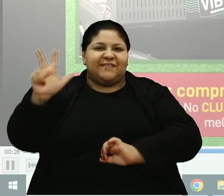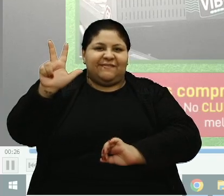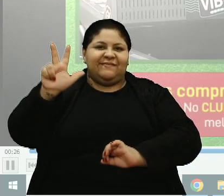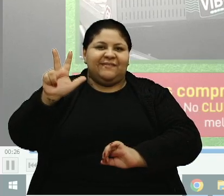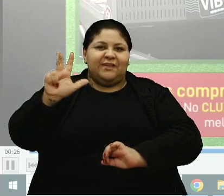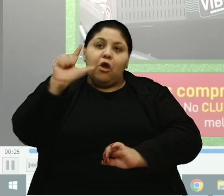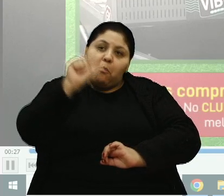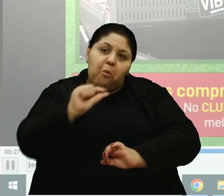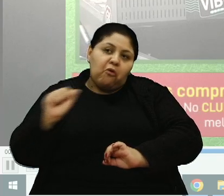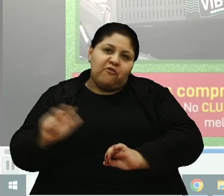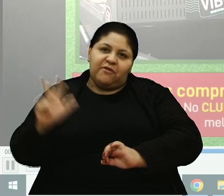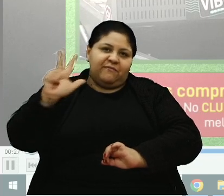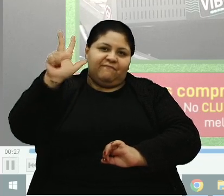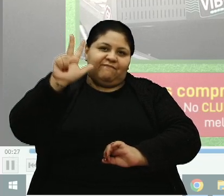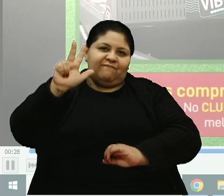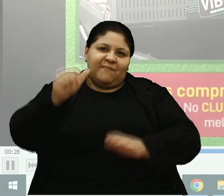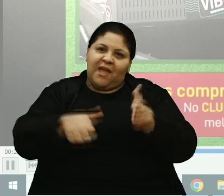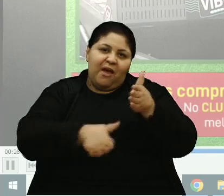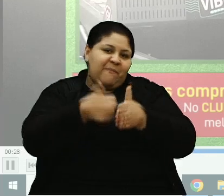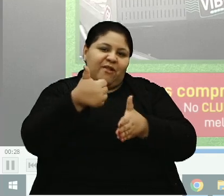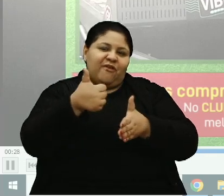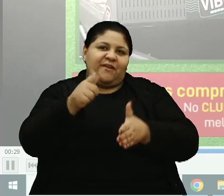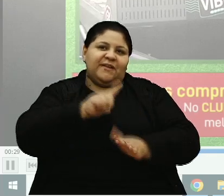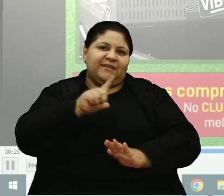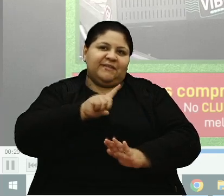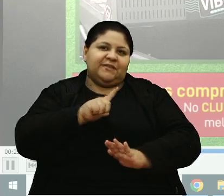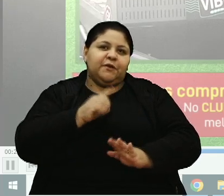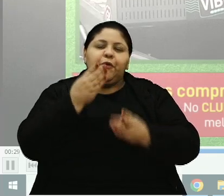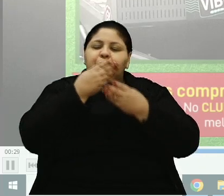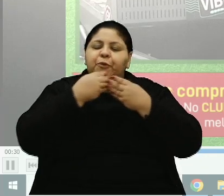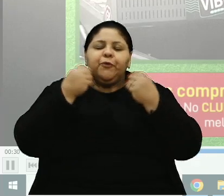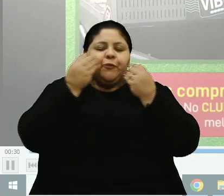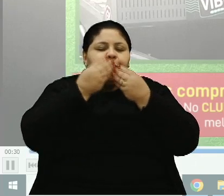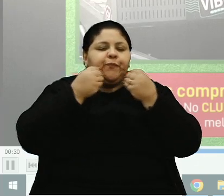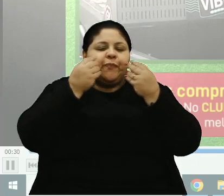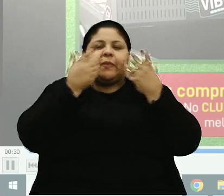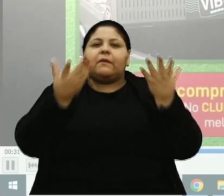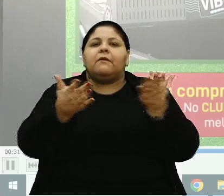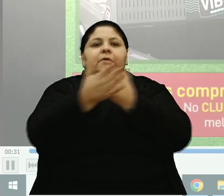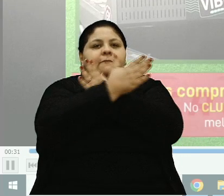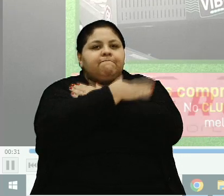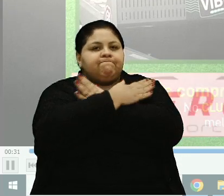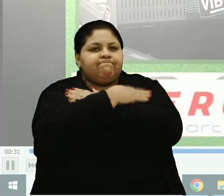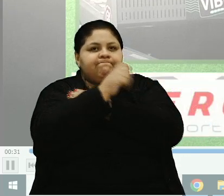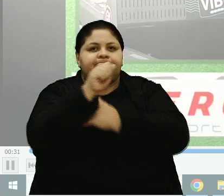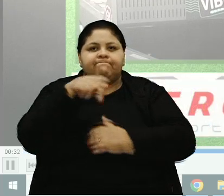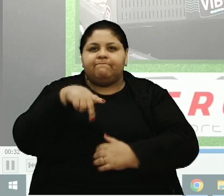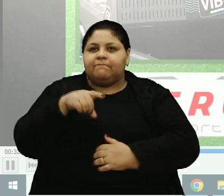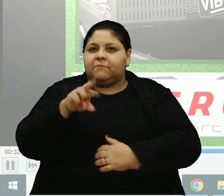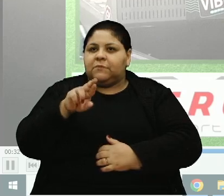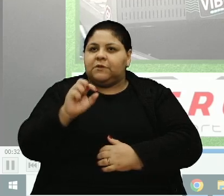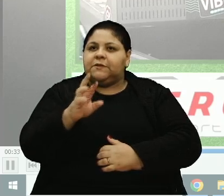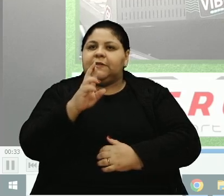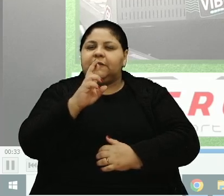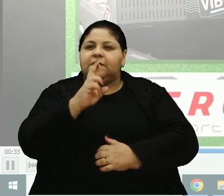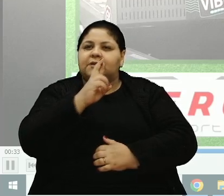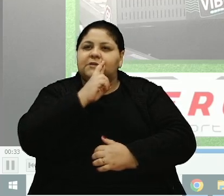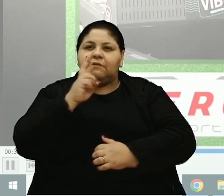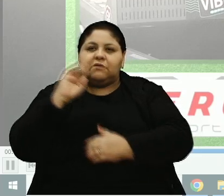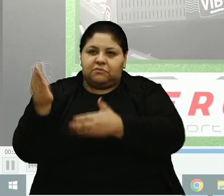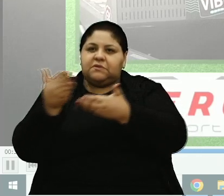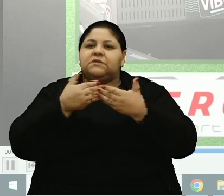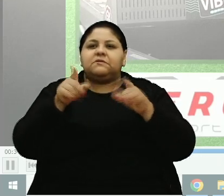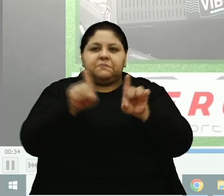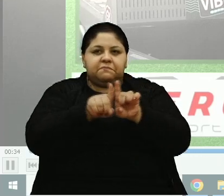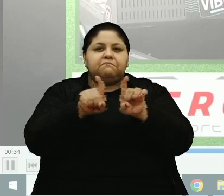uma das iguarias mais incríveis que eu já comi na vida. É muito saboroso mesmo. Um abraço pra galera do André, restaurante que nos recebeu lá. Pô, os valorizar lugares mais legais, aquilo lá,